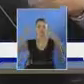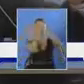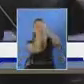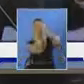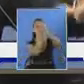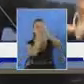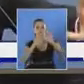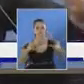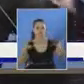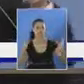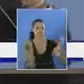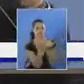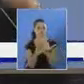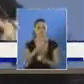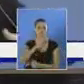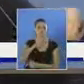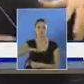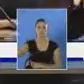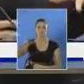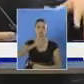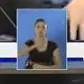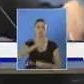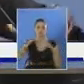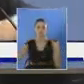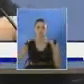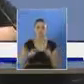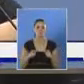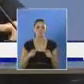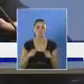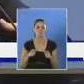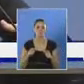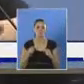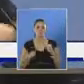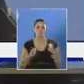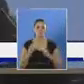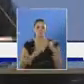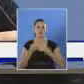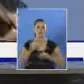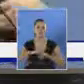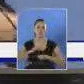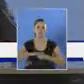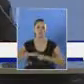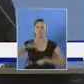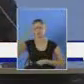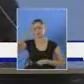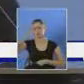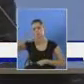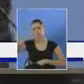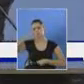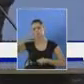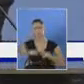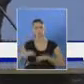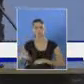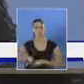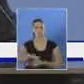protegeremos as crianças, haverá espaço para as vans, combis, carros dos pais